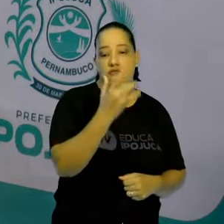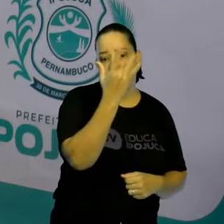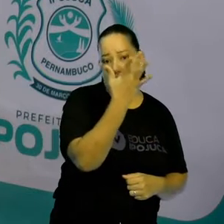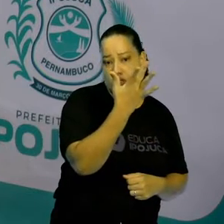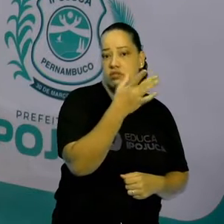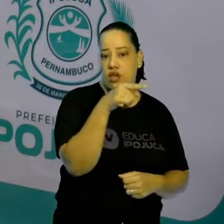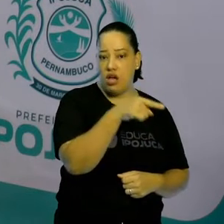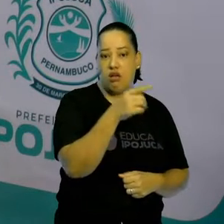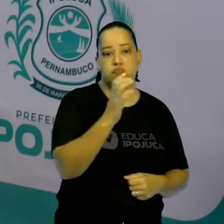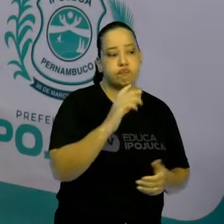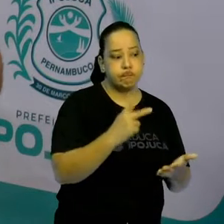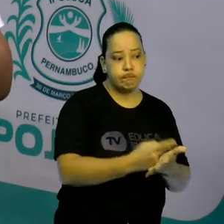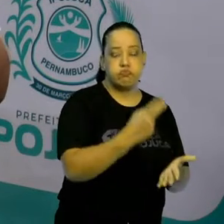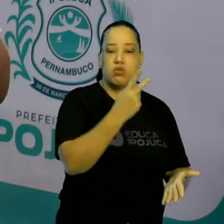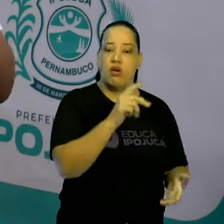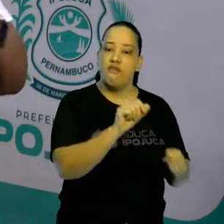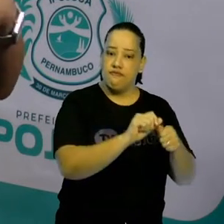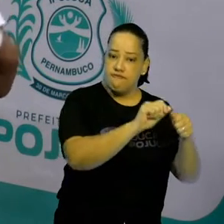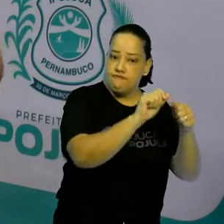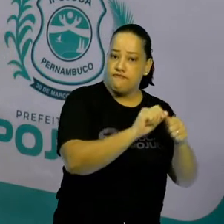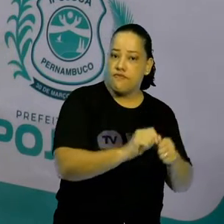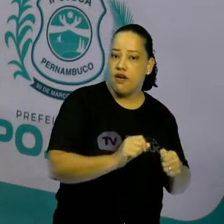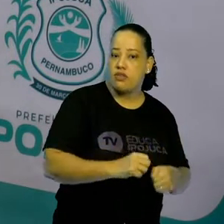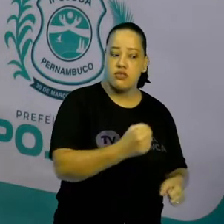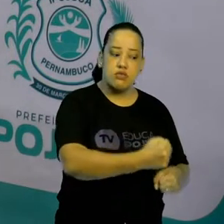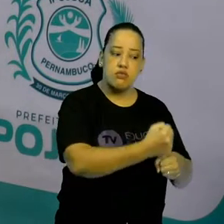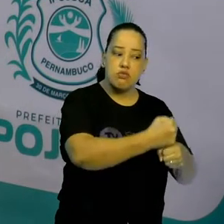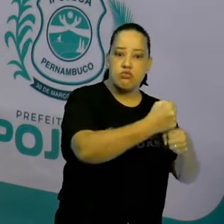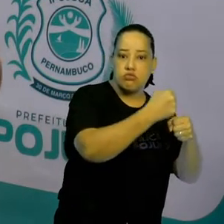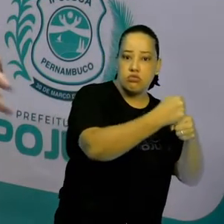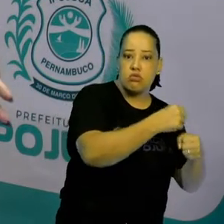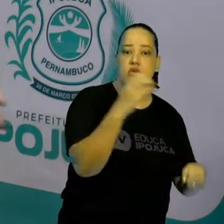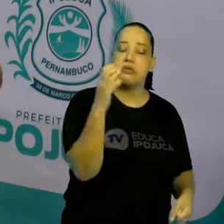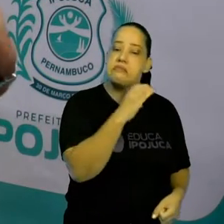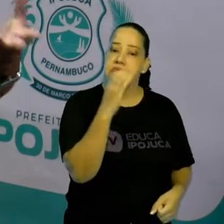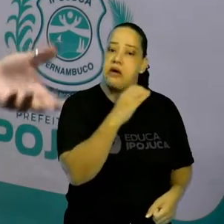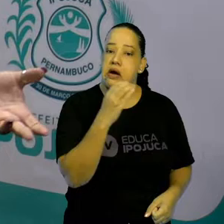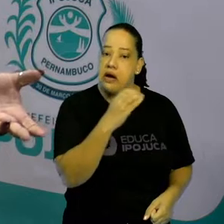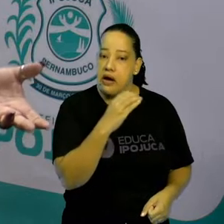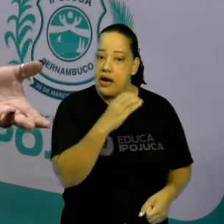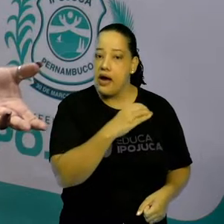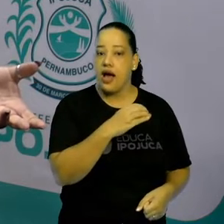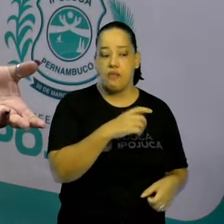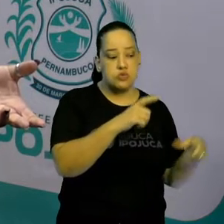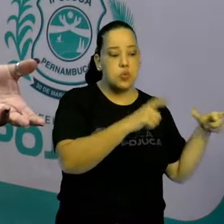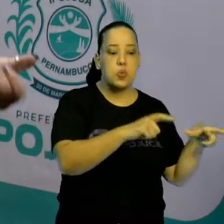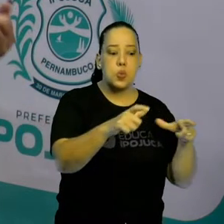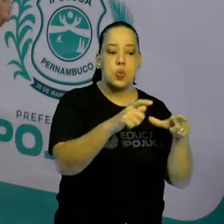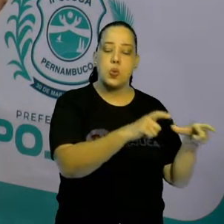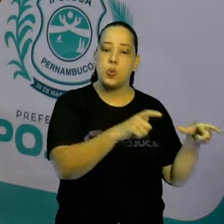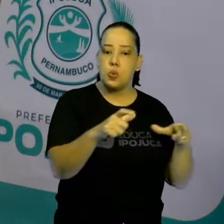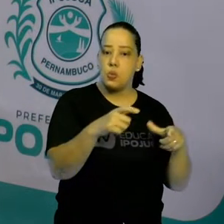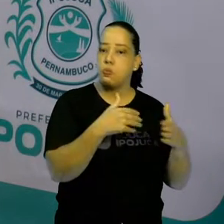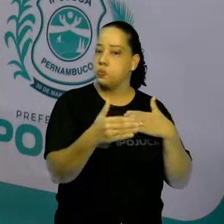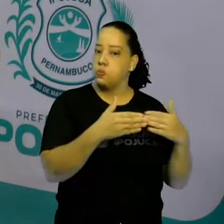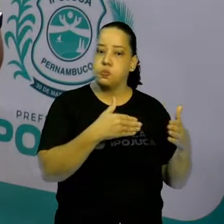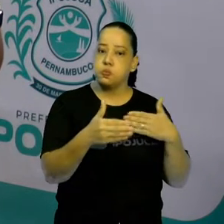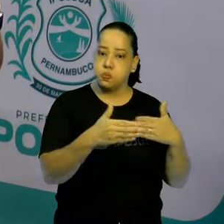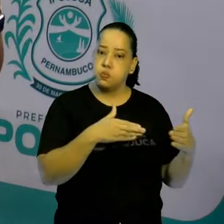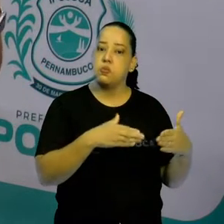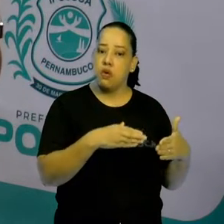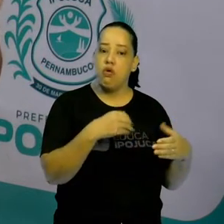funcione. Eu posso também construir ela bem mais rápido, porque eu posso construir ela em qualquer lugar, né? E,